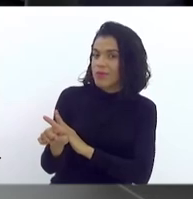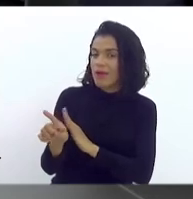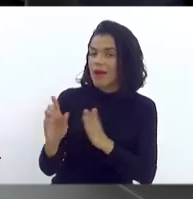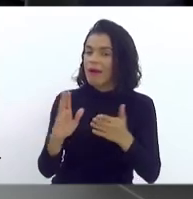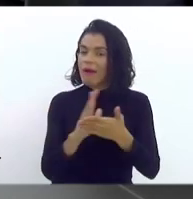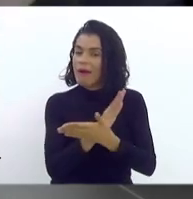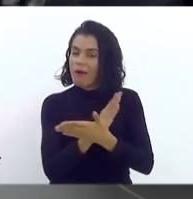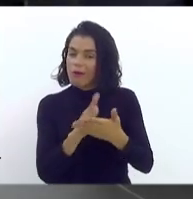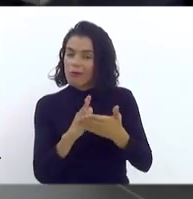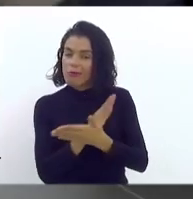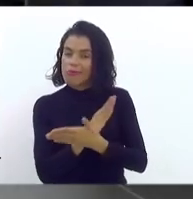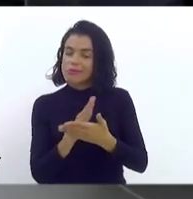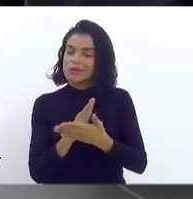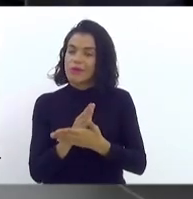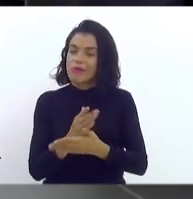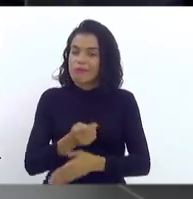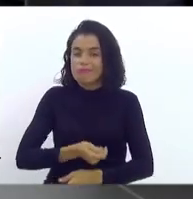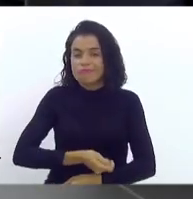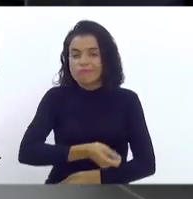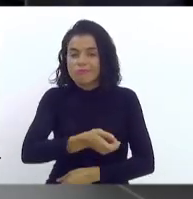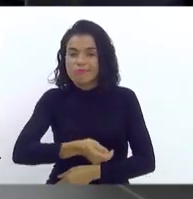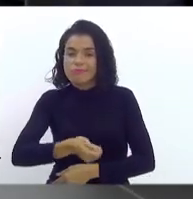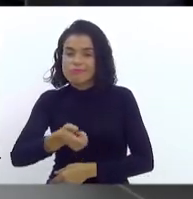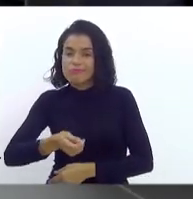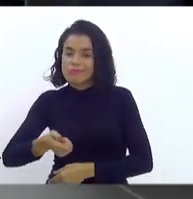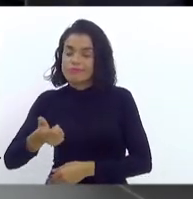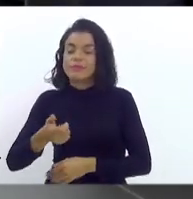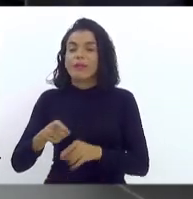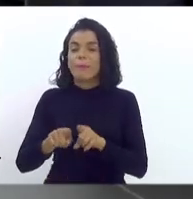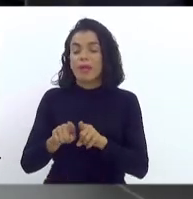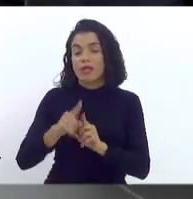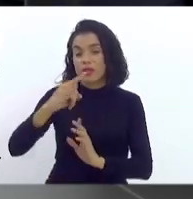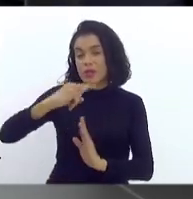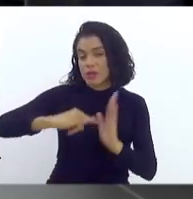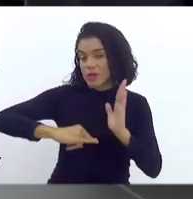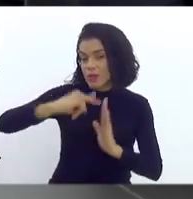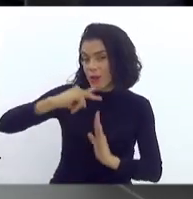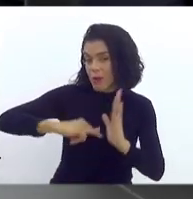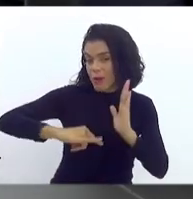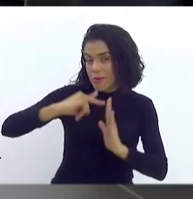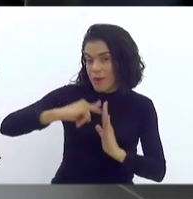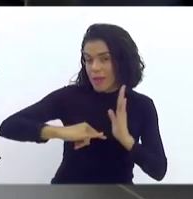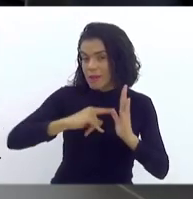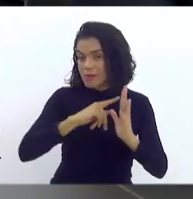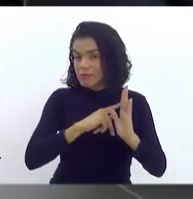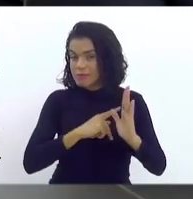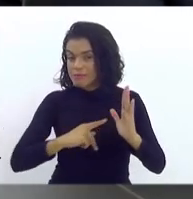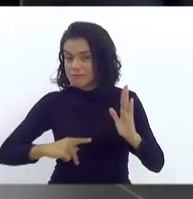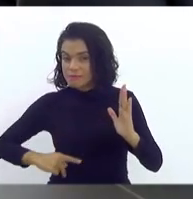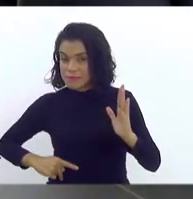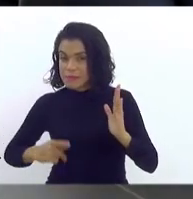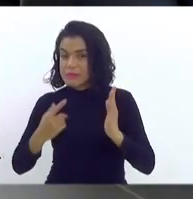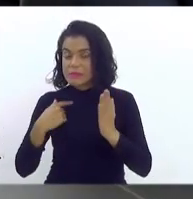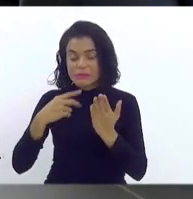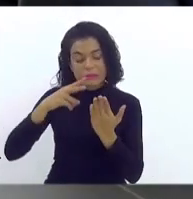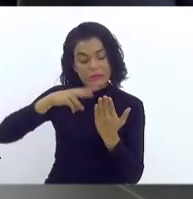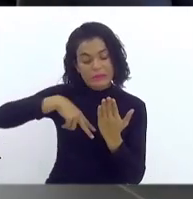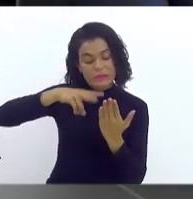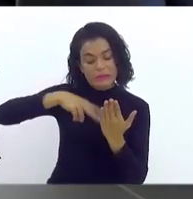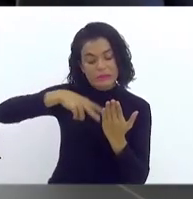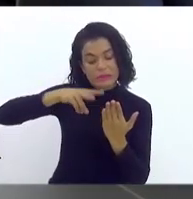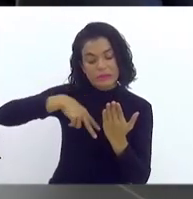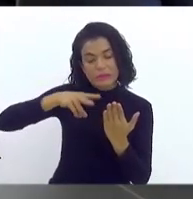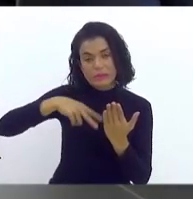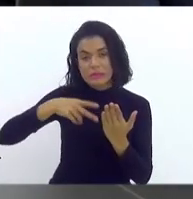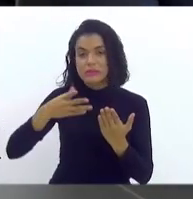eu vou passar aqui, né, documento aqui para o nosso presidente, para o presidente passar para a senhora, certo? E a